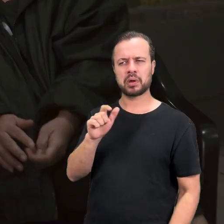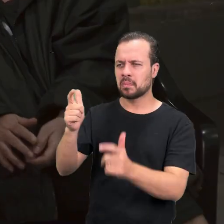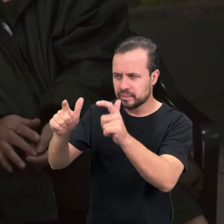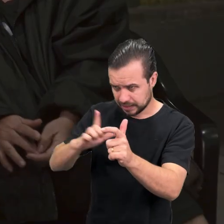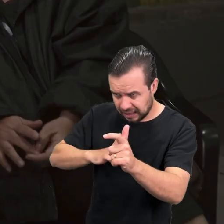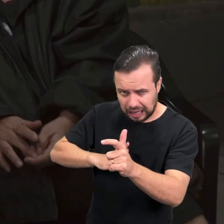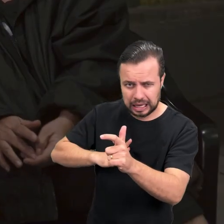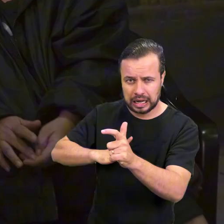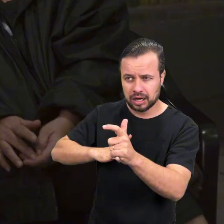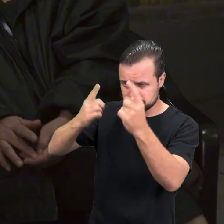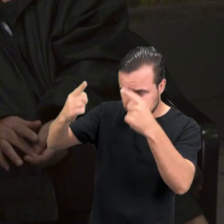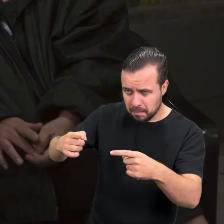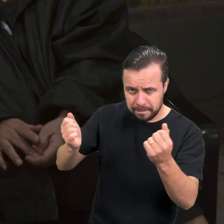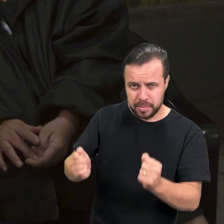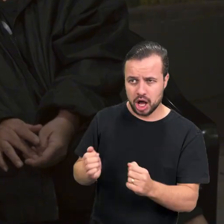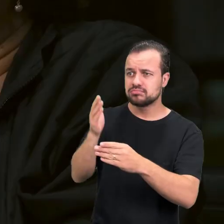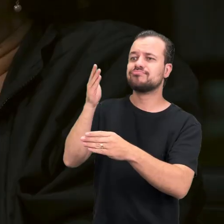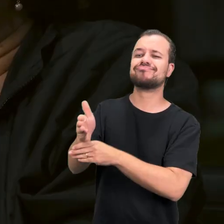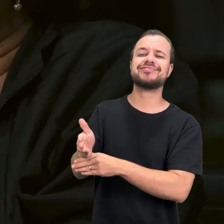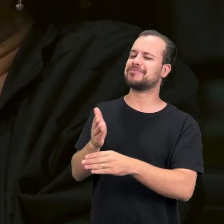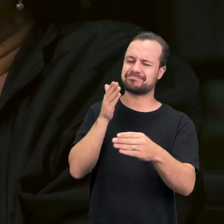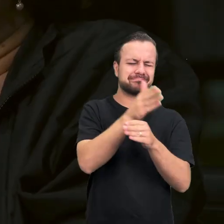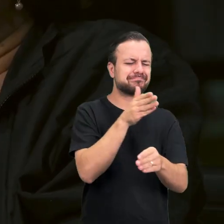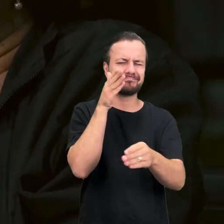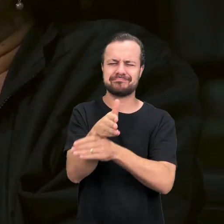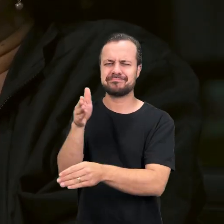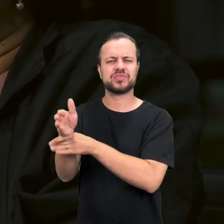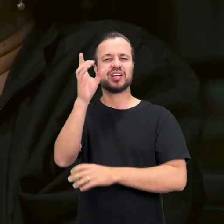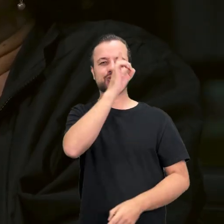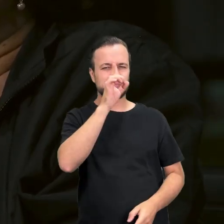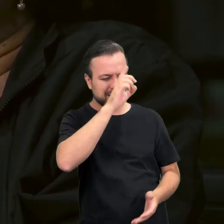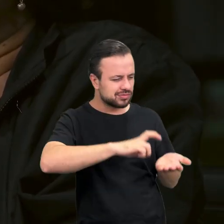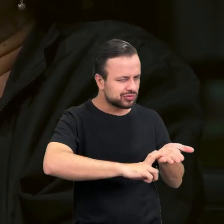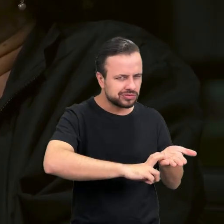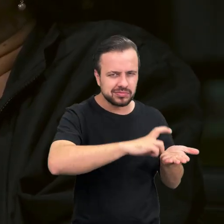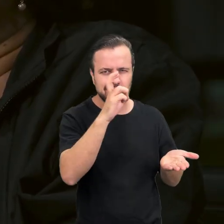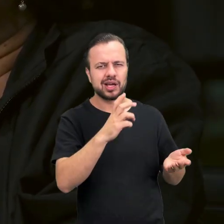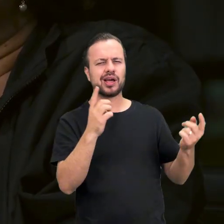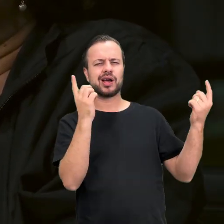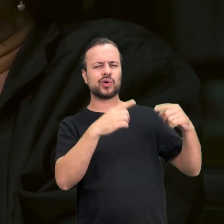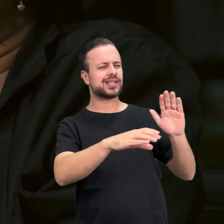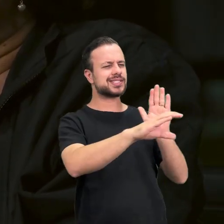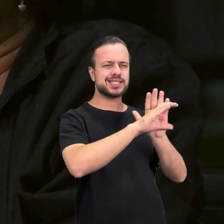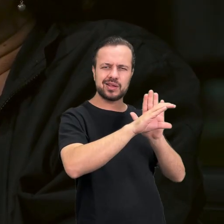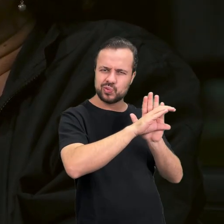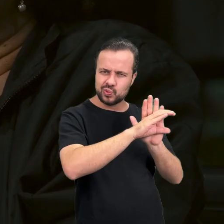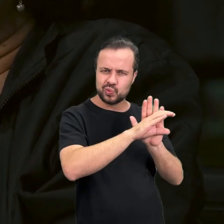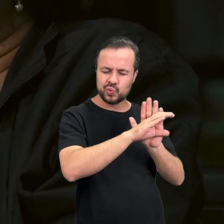tinha jogo que a gente podia entrar, a gente ia. Era domingo de manhã, jogava contra a Cianorte,